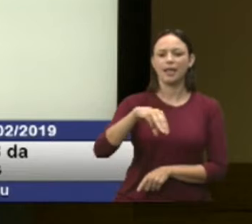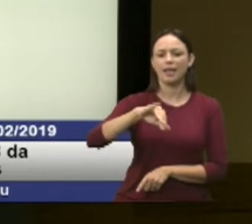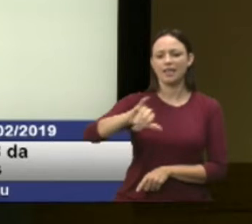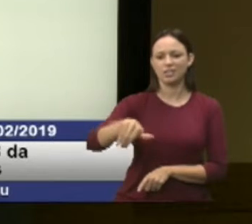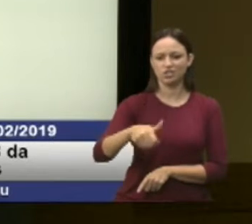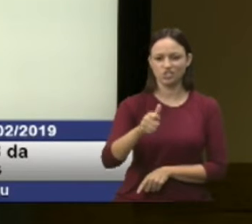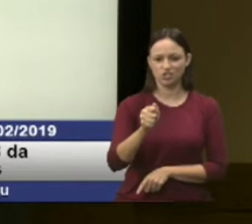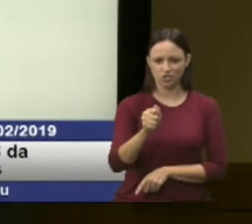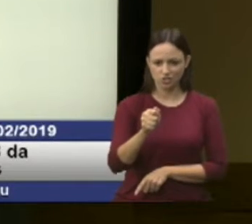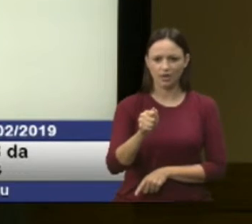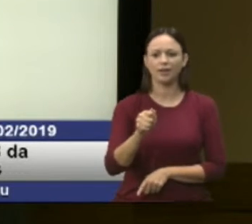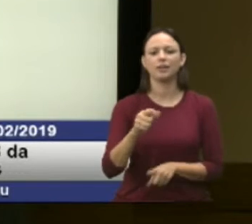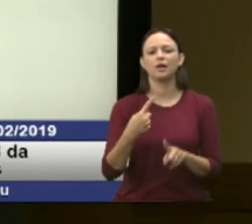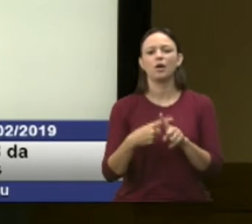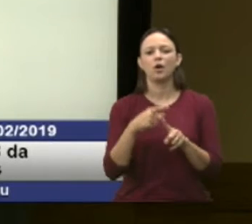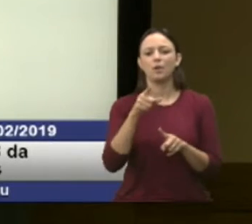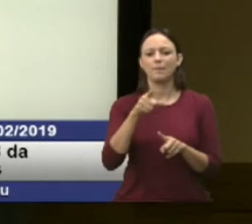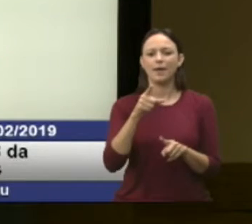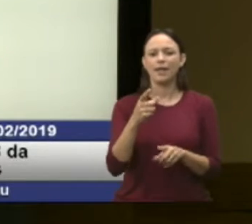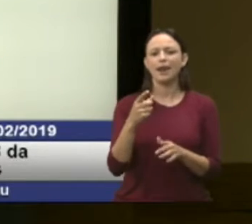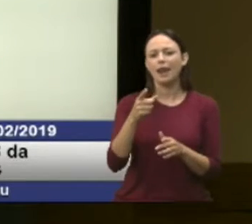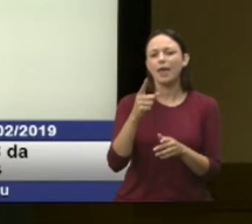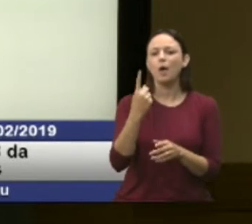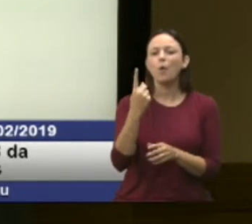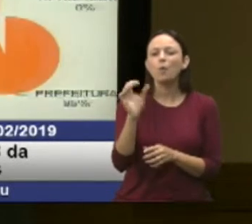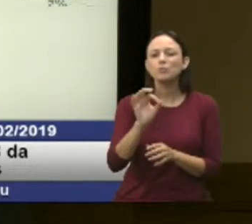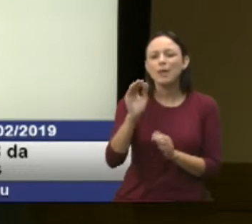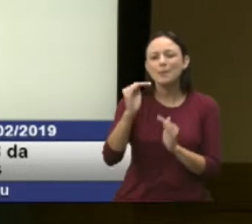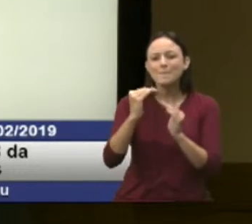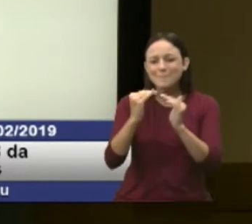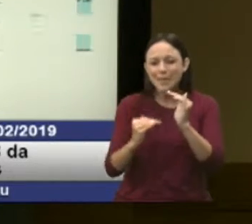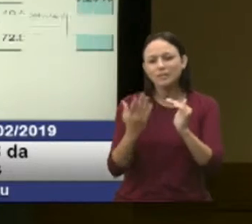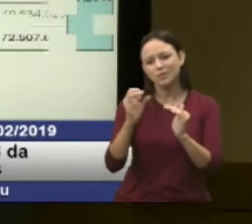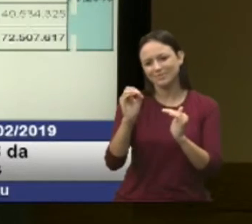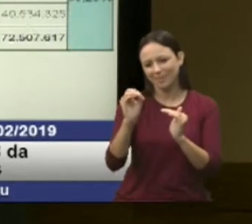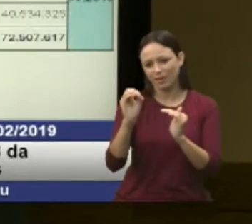menos que 1%, ela fica com um percentual zero.